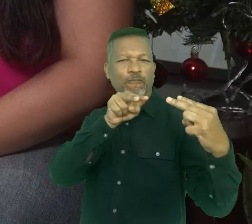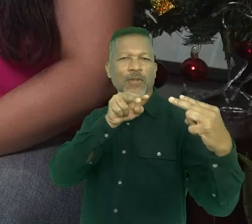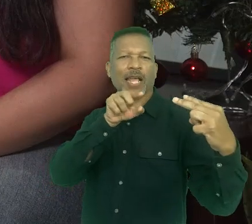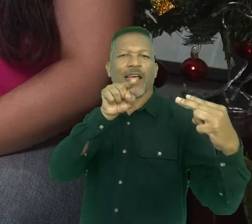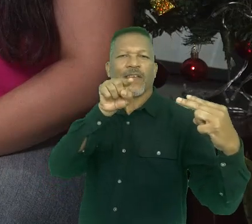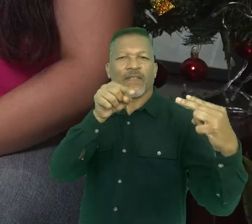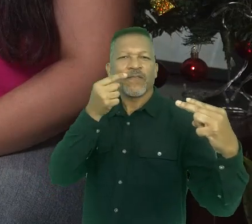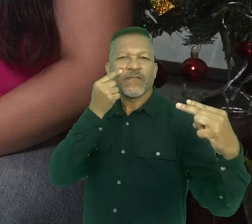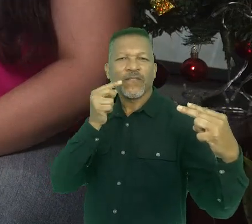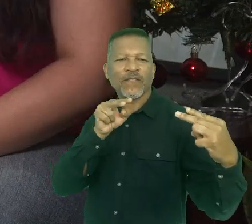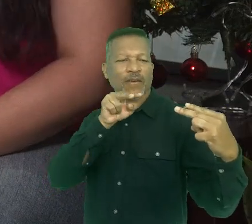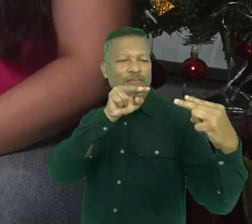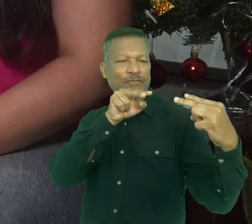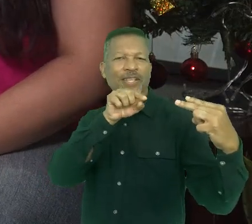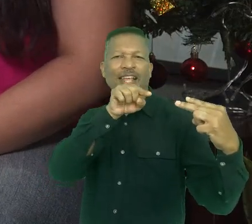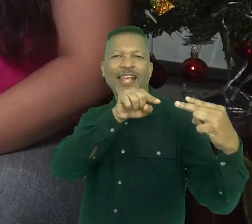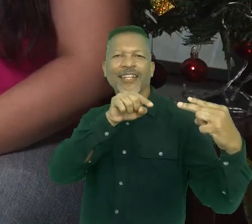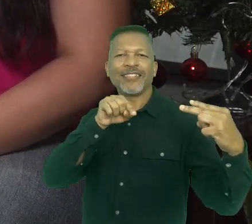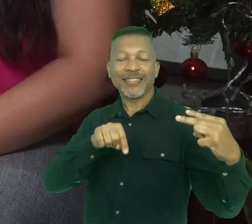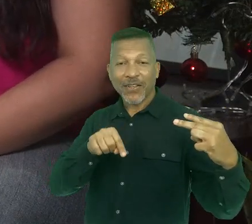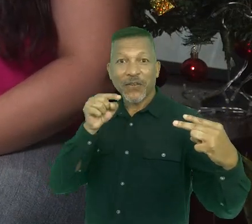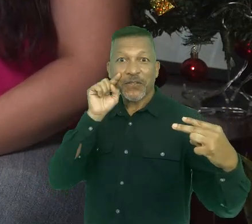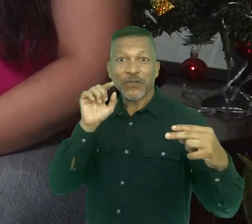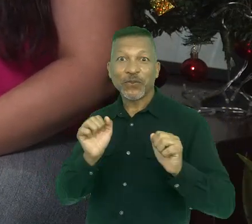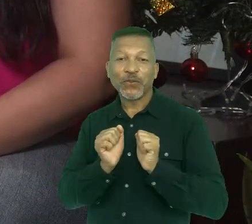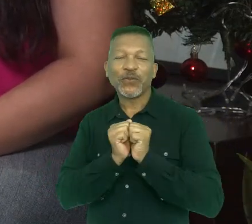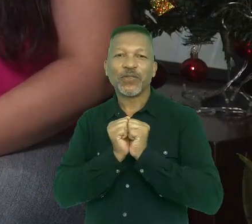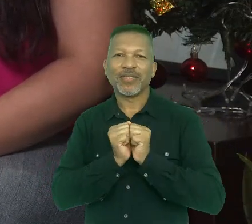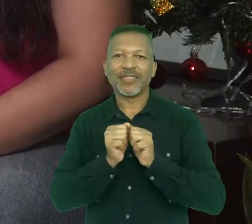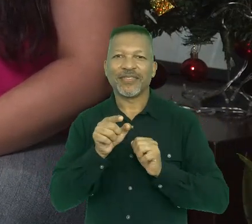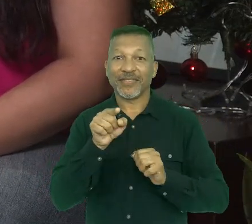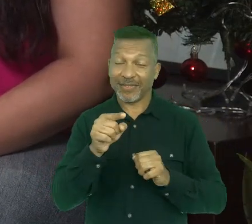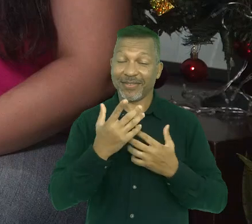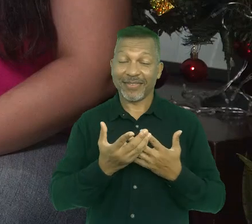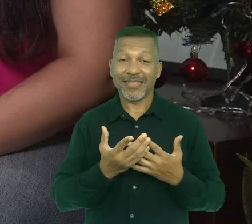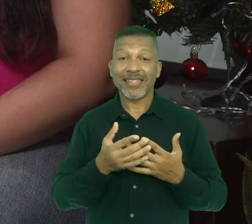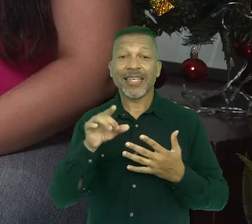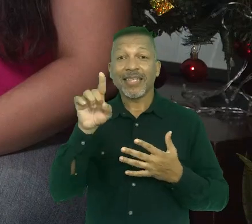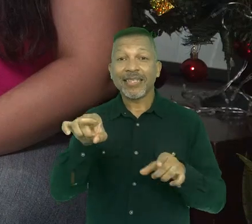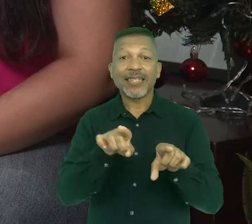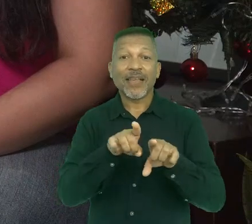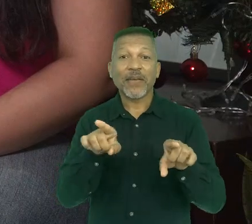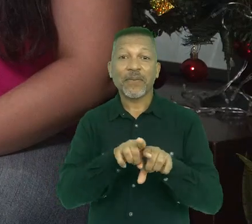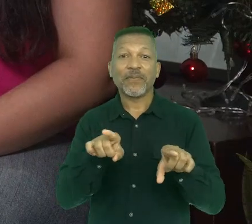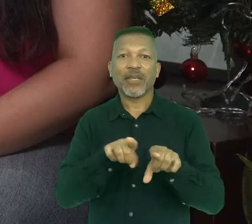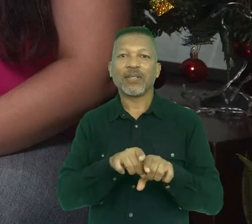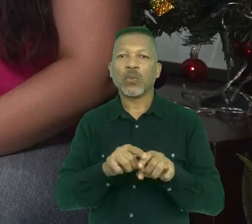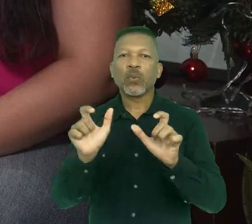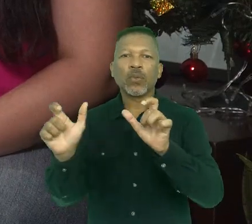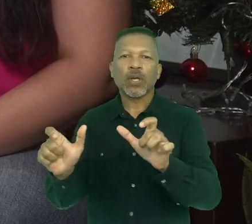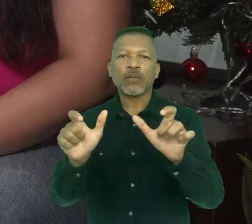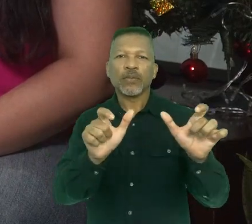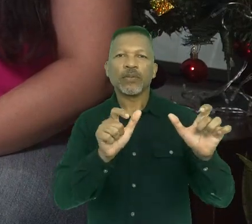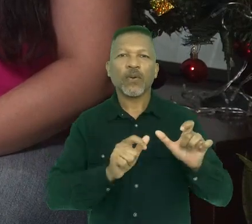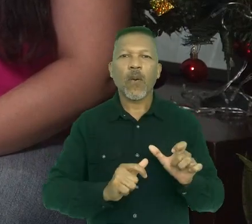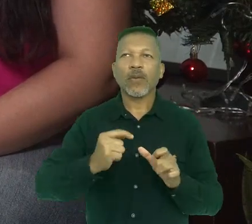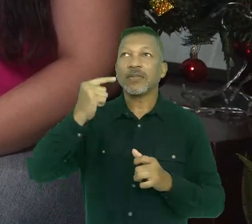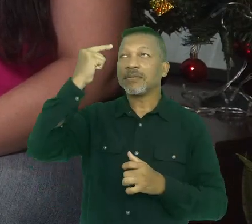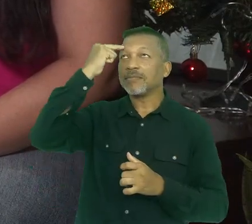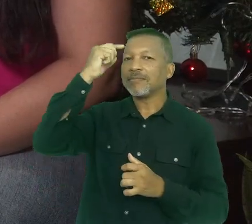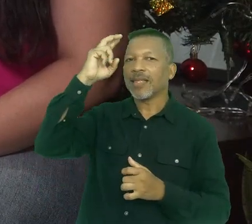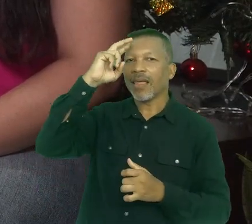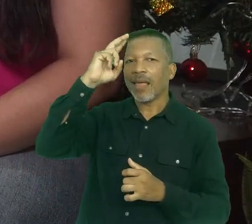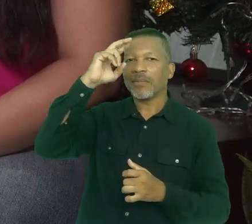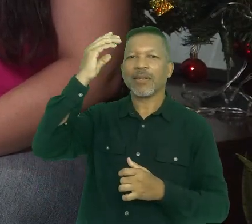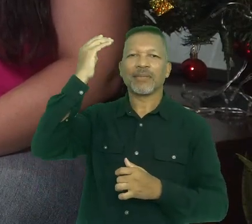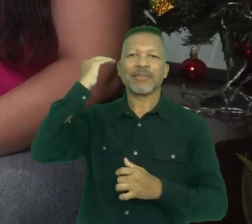pessoas, assim, e ver que elas estão ali com você. E estão também em outros lugares, com as